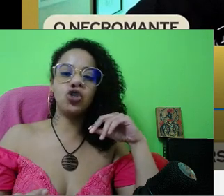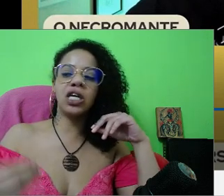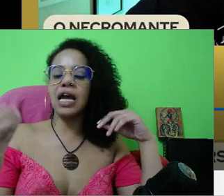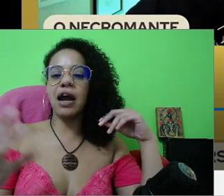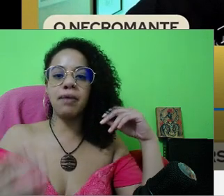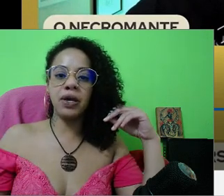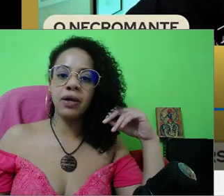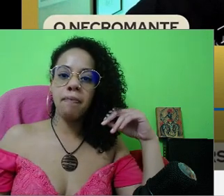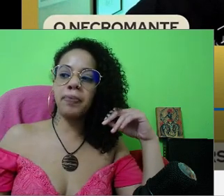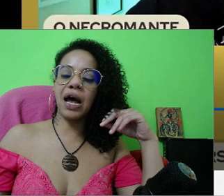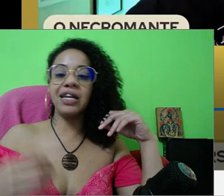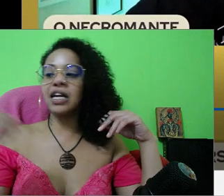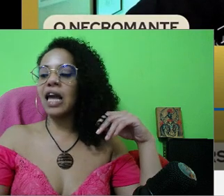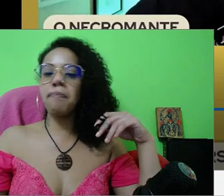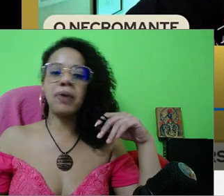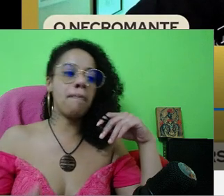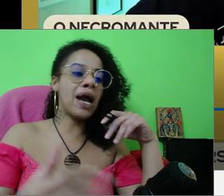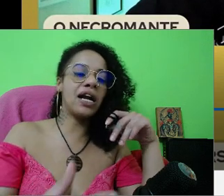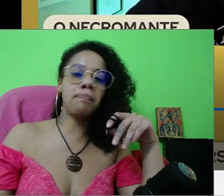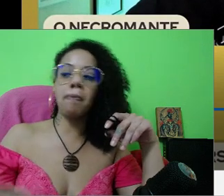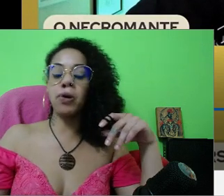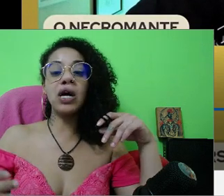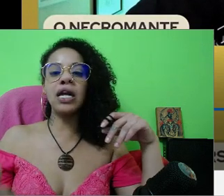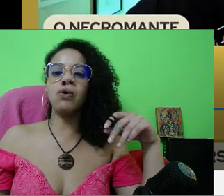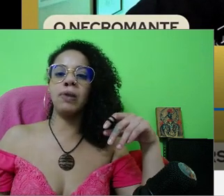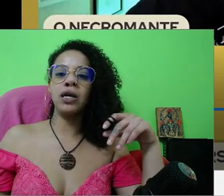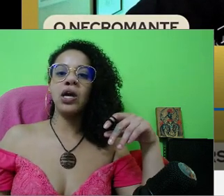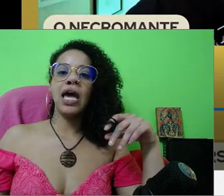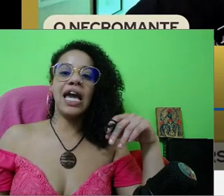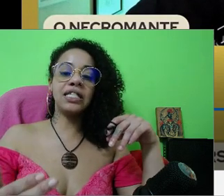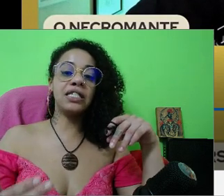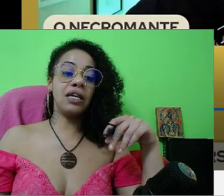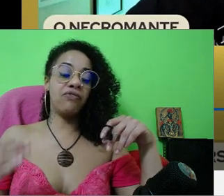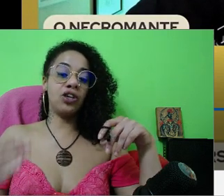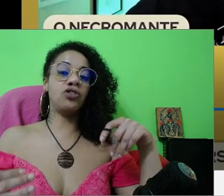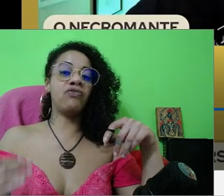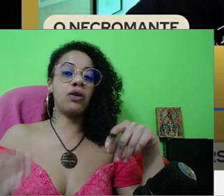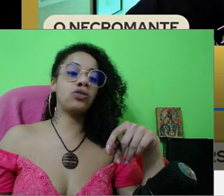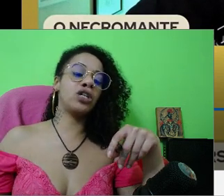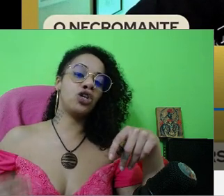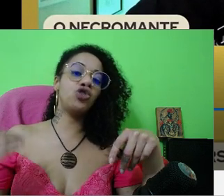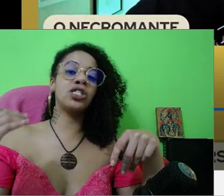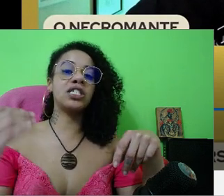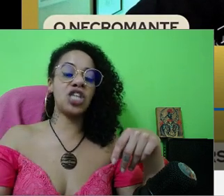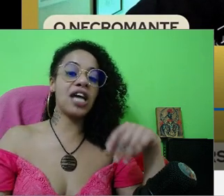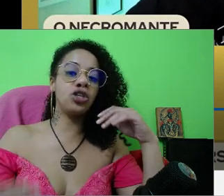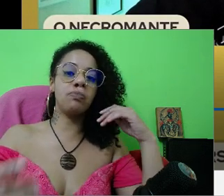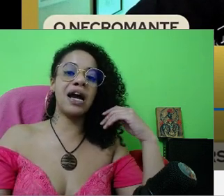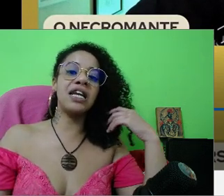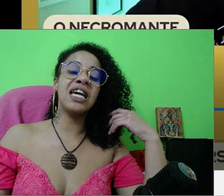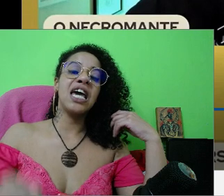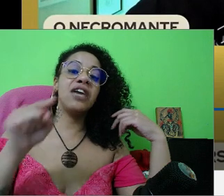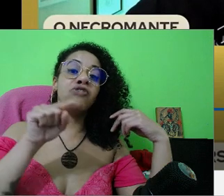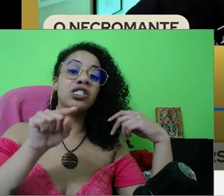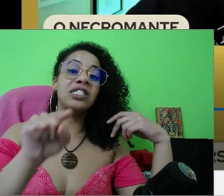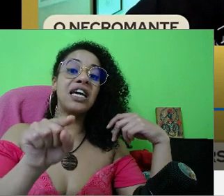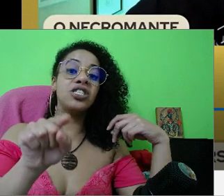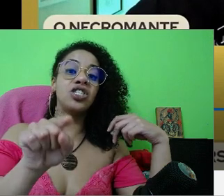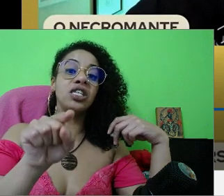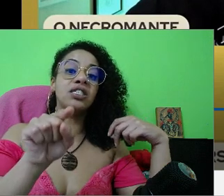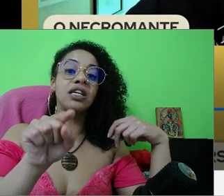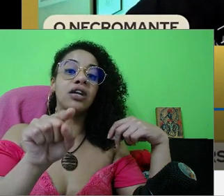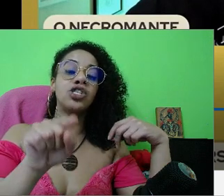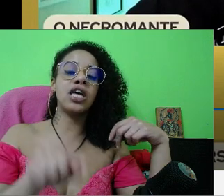nenhuma de vídeo de Guilherme para ninguém para Merlin para nenhuma esse vídeo veio à tona no chat do Marily e